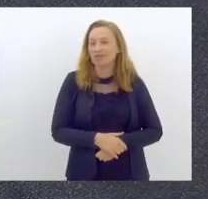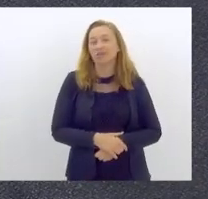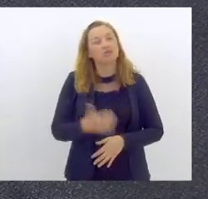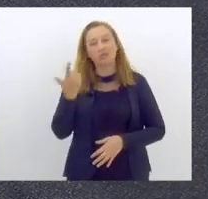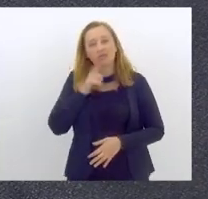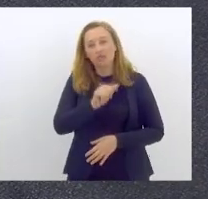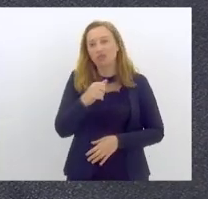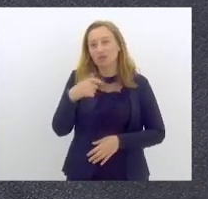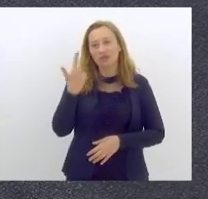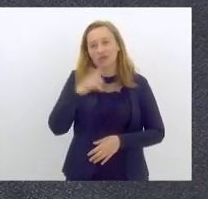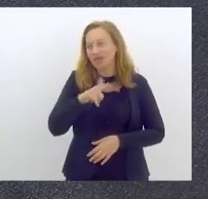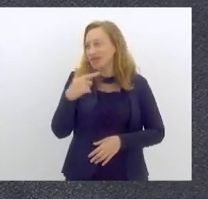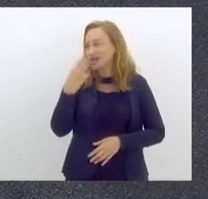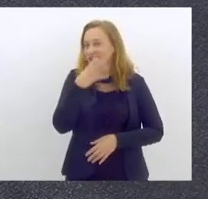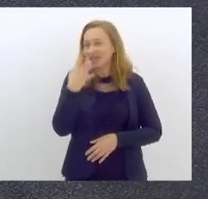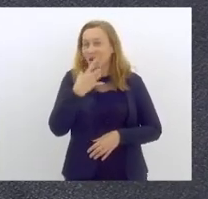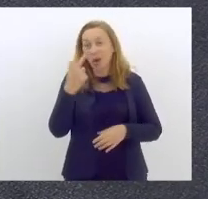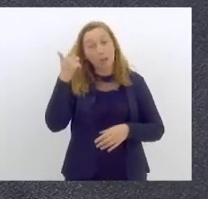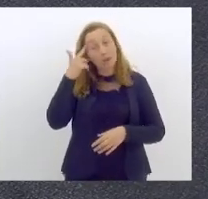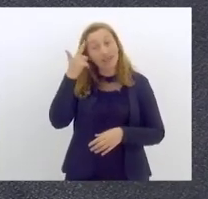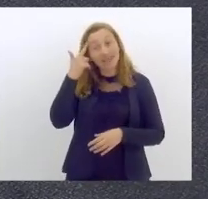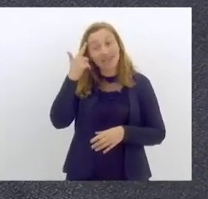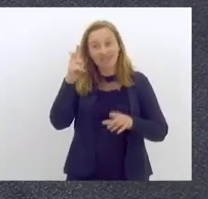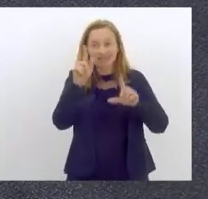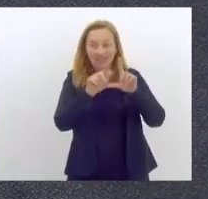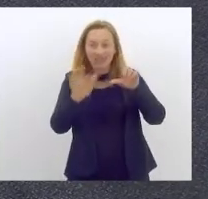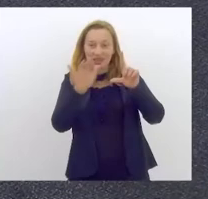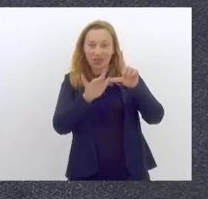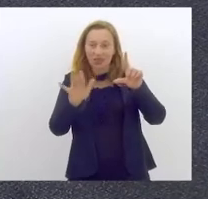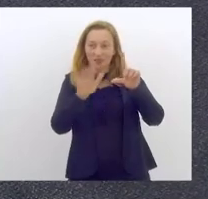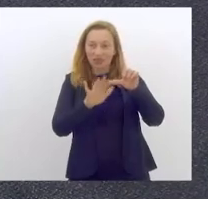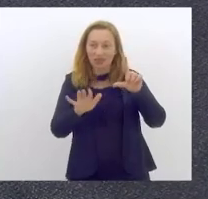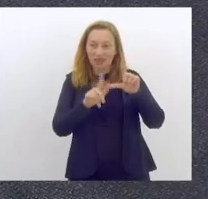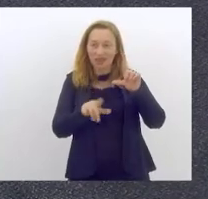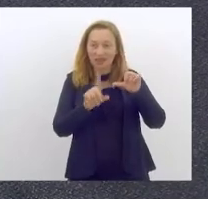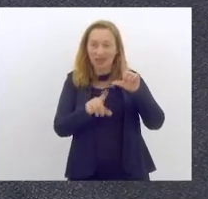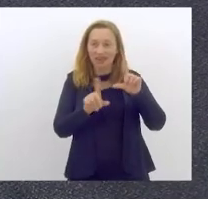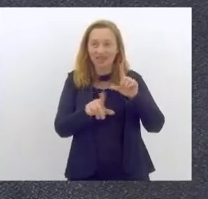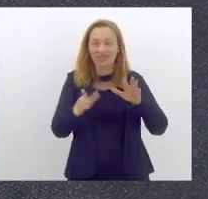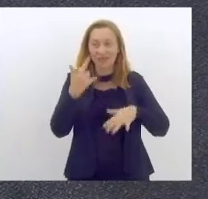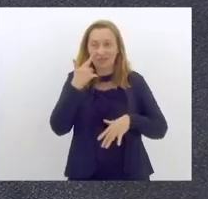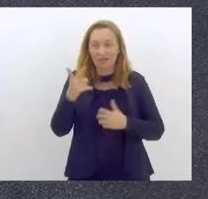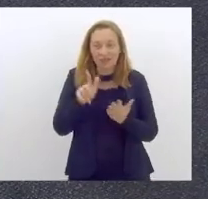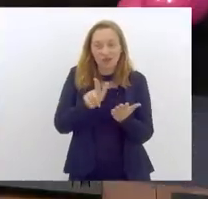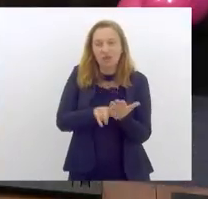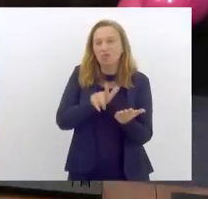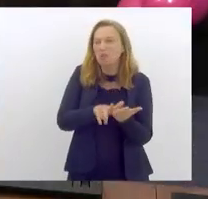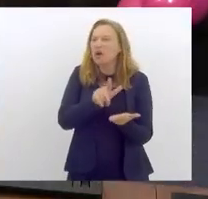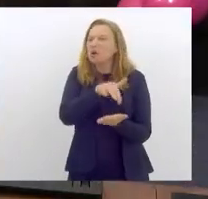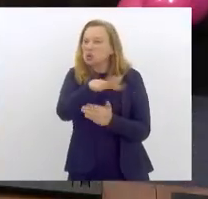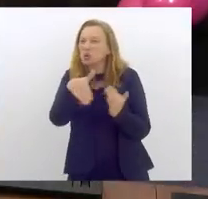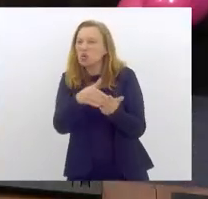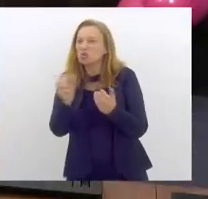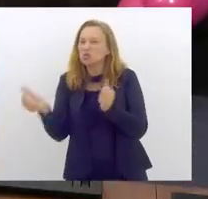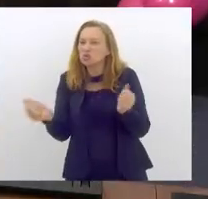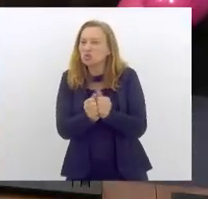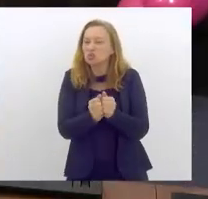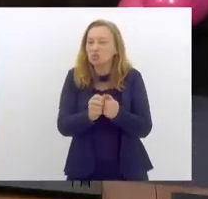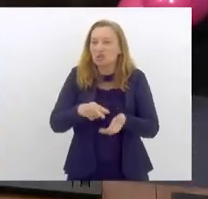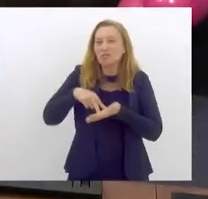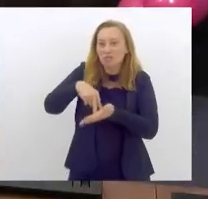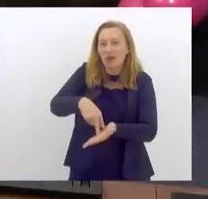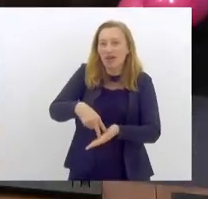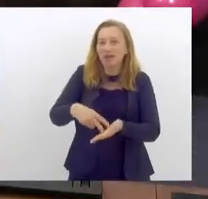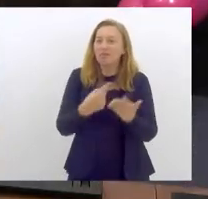conseguir cantar eu pensei que fosse passar ali uma cópia eu gostaria que vocês me ajudassem vão ficar em pé